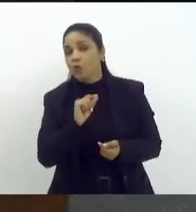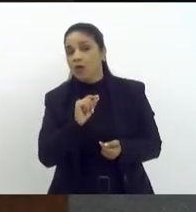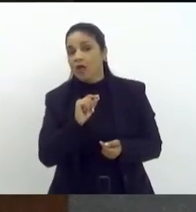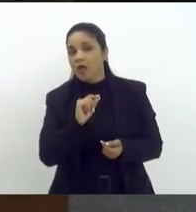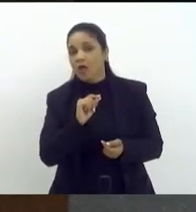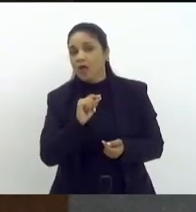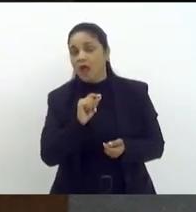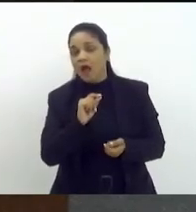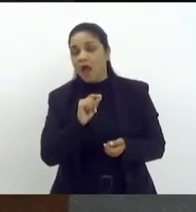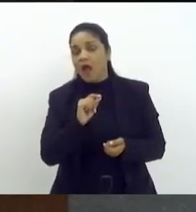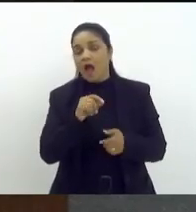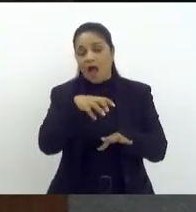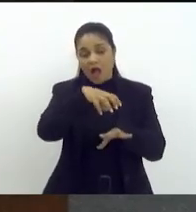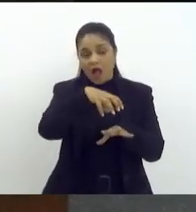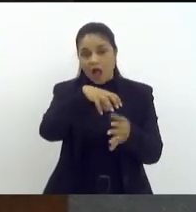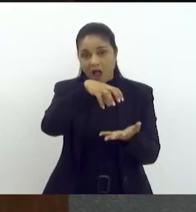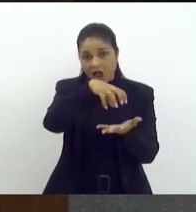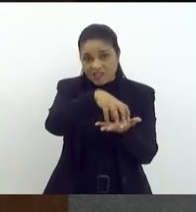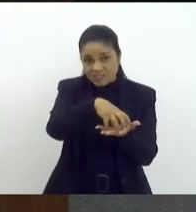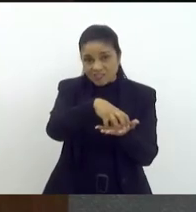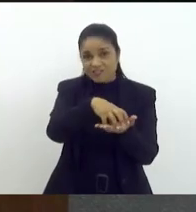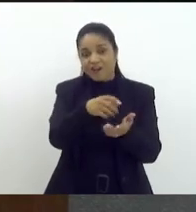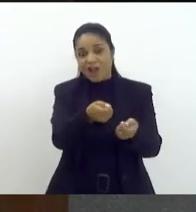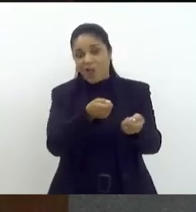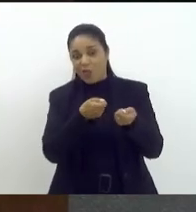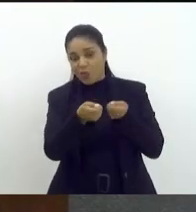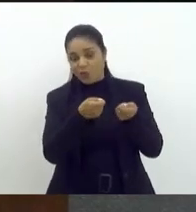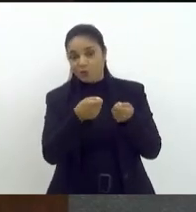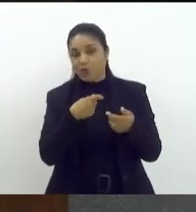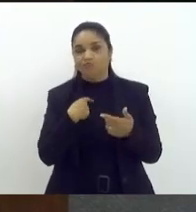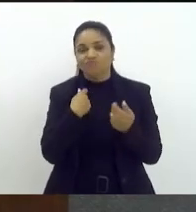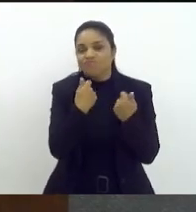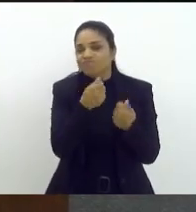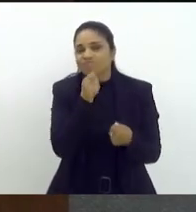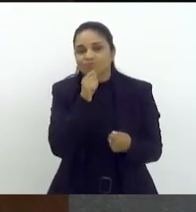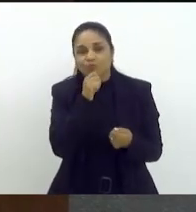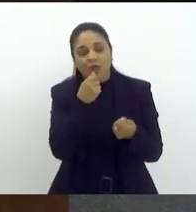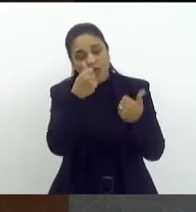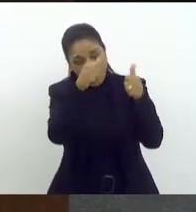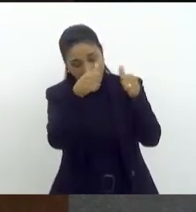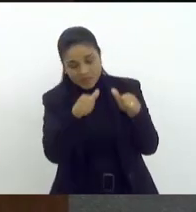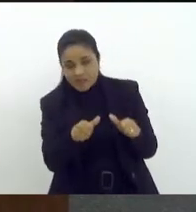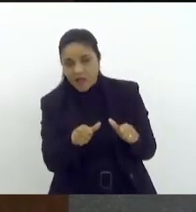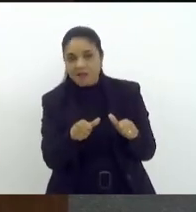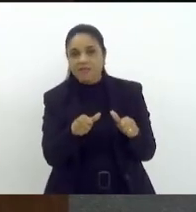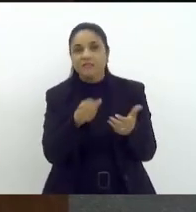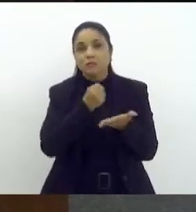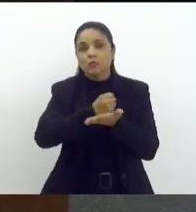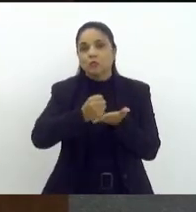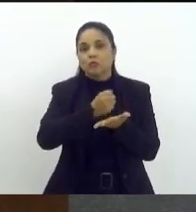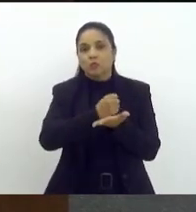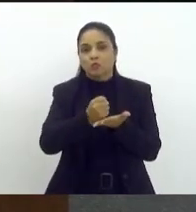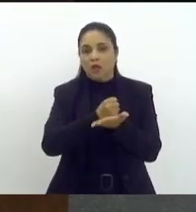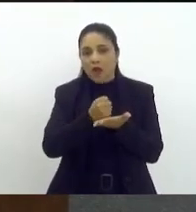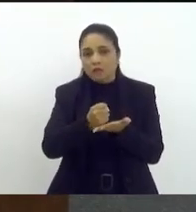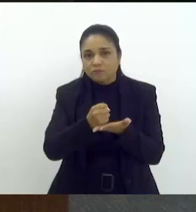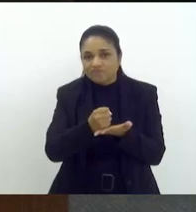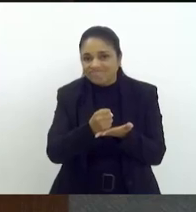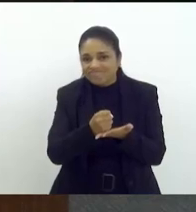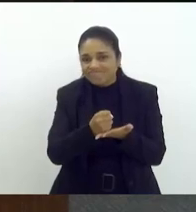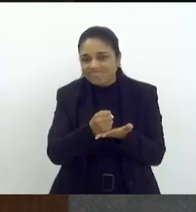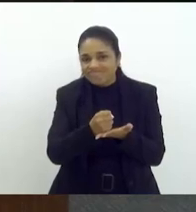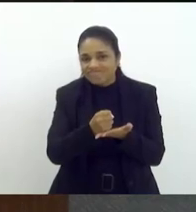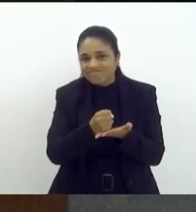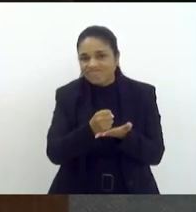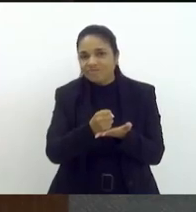a agência reguladora genesa não faz a análise da revisão com enquenal daquele contrato aqui a gente tem que ter